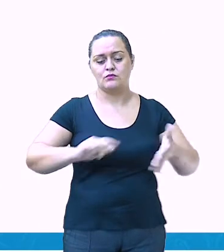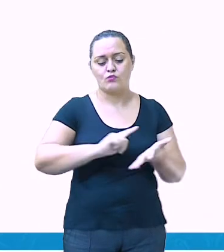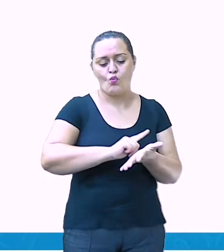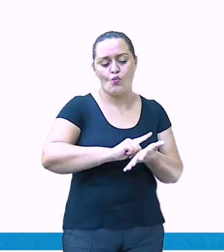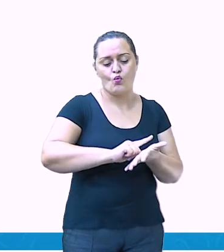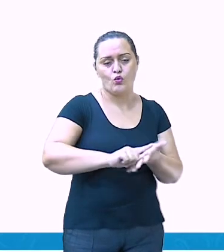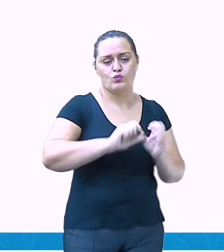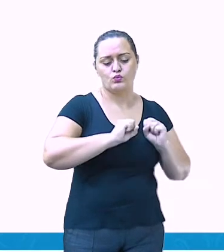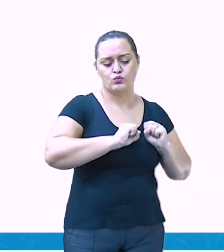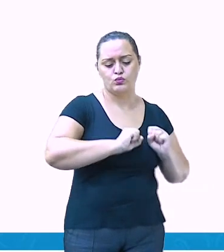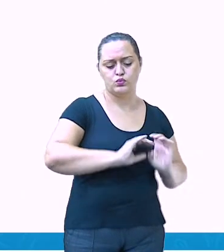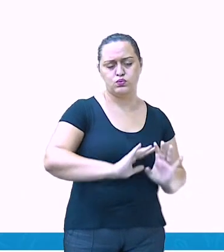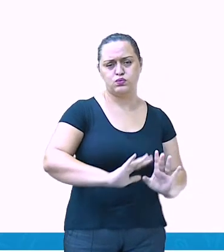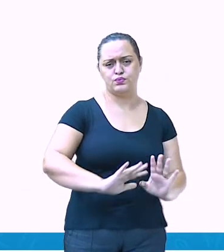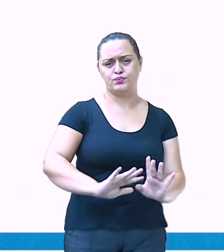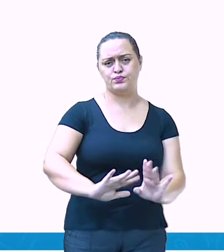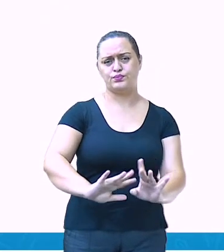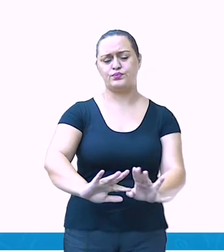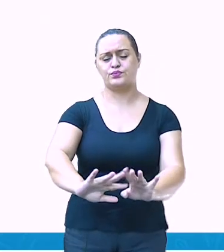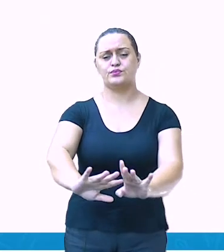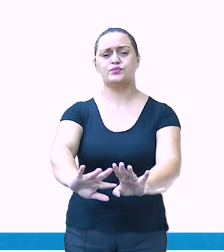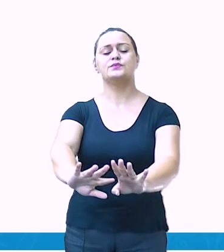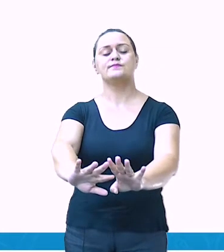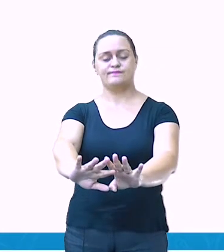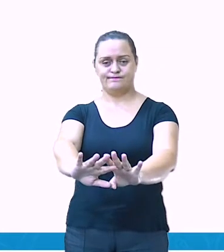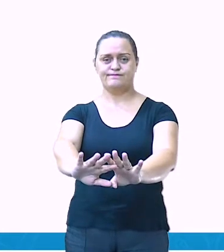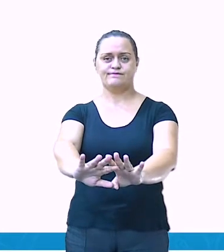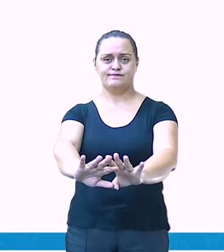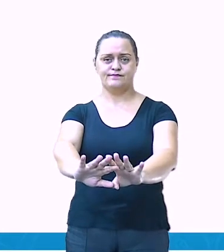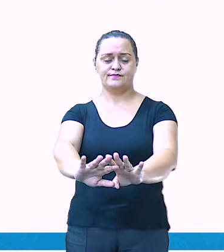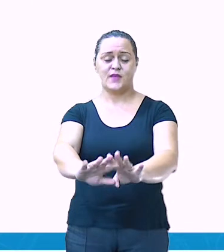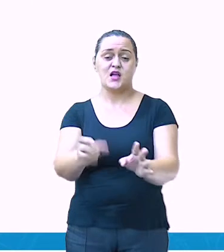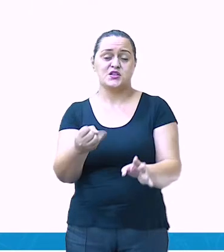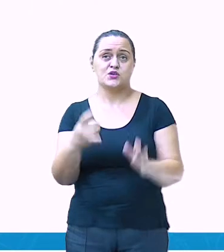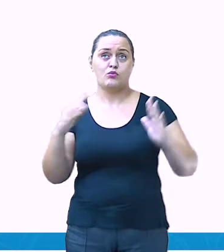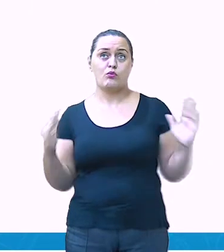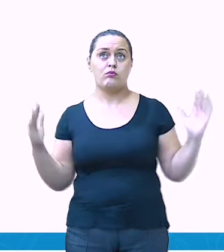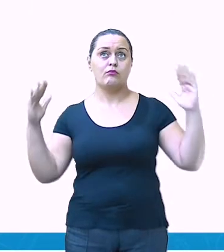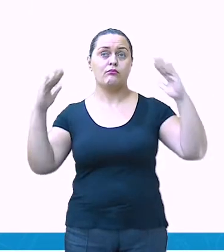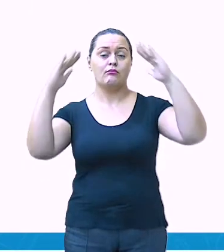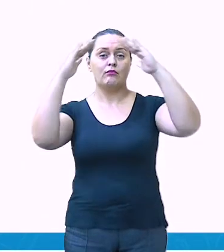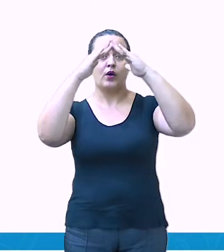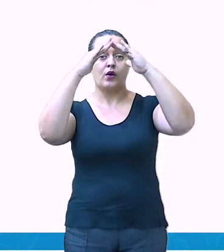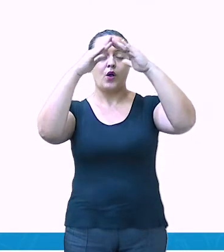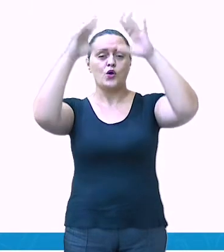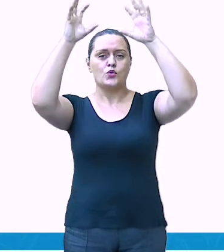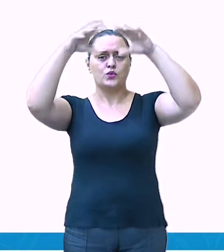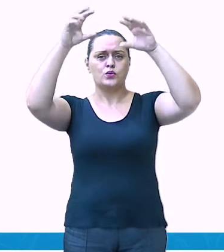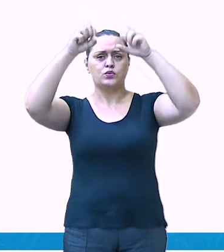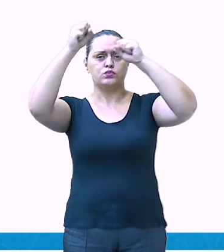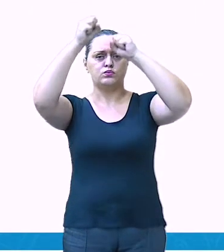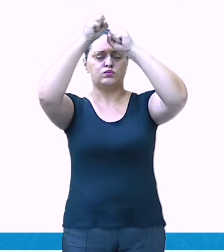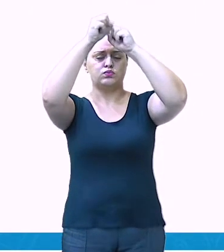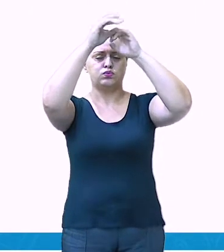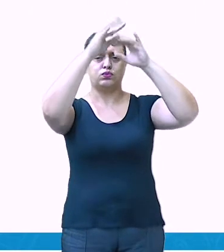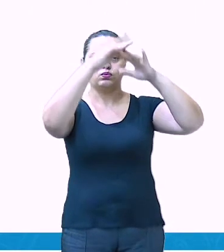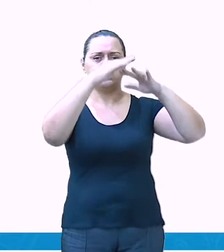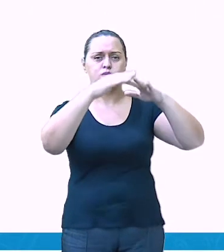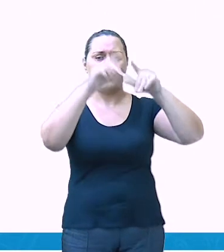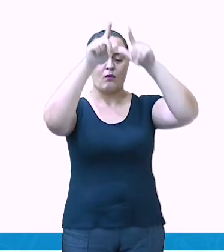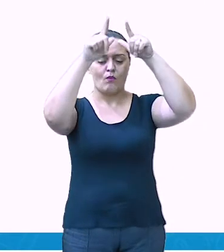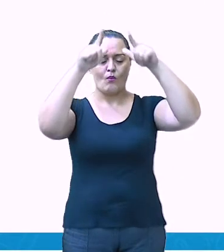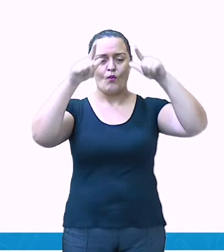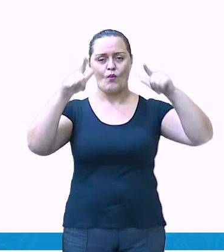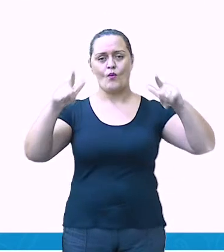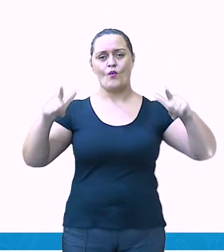esse solo e levar para a parte mais baixa. A declividade. Se a encosta